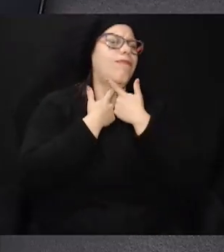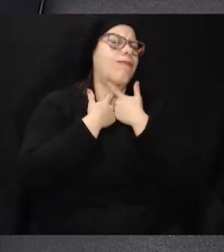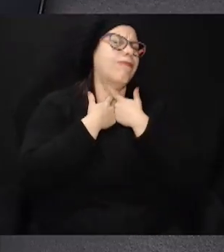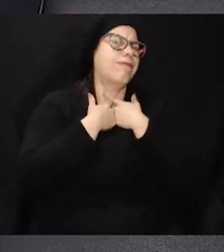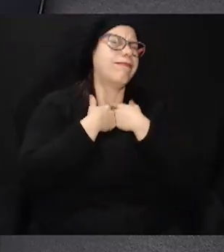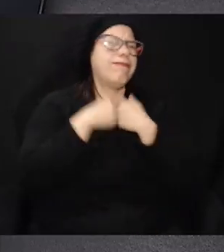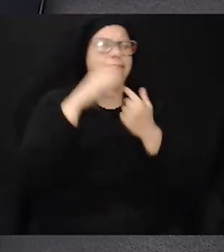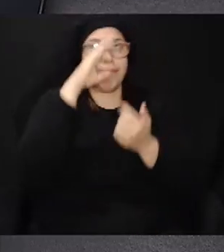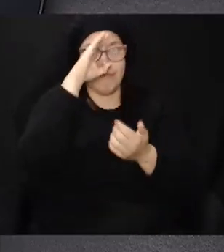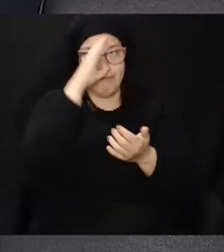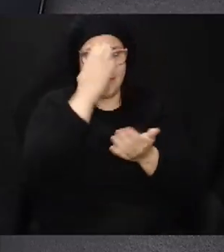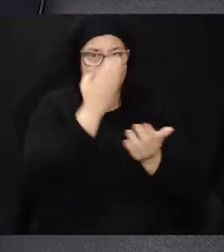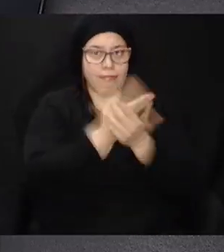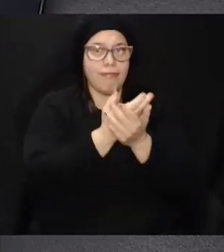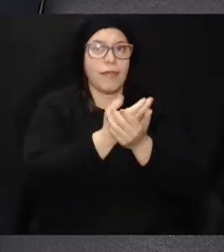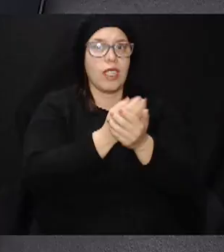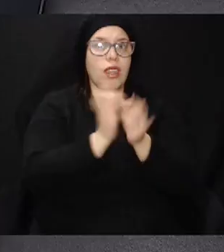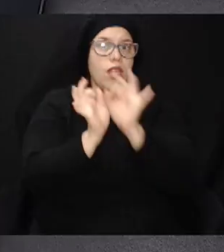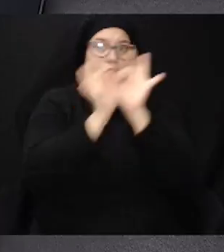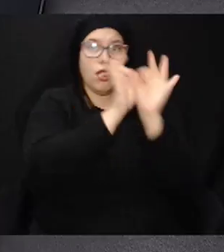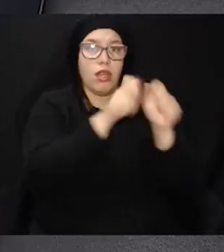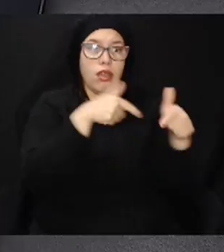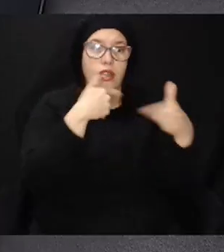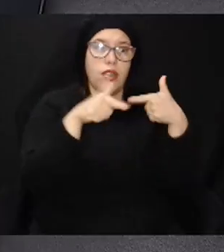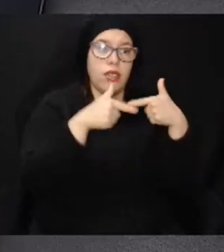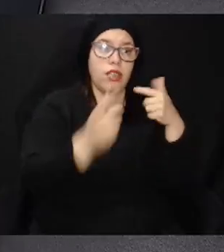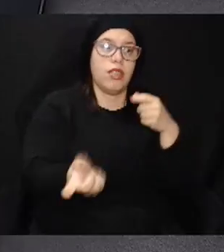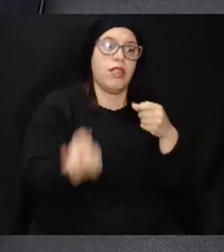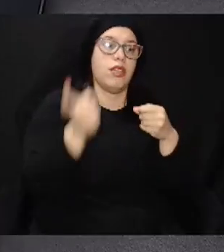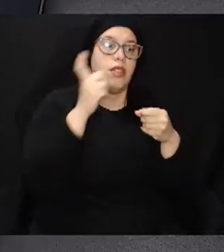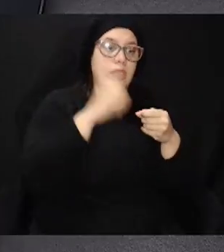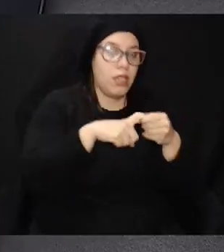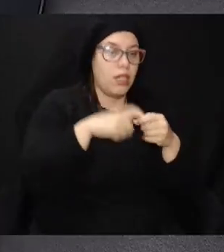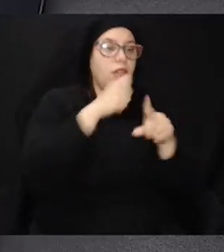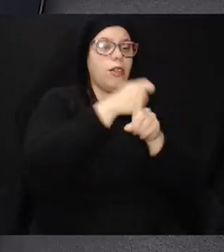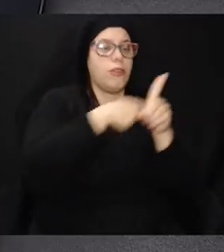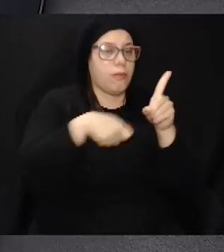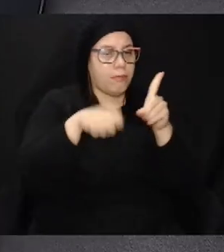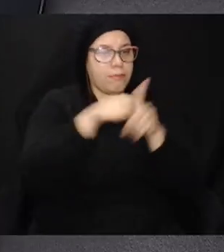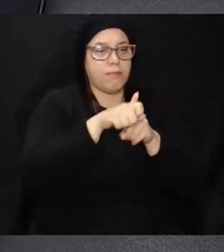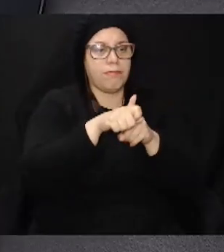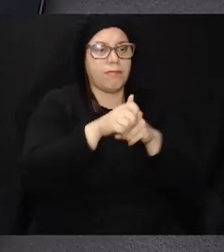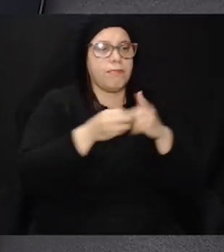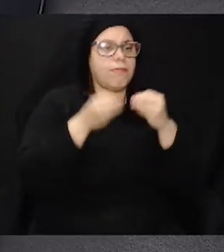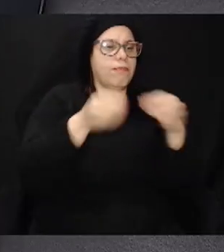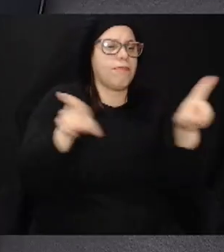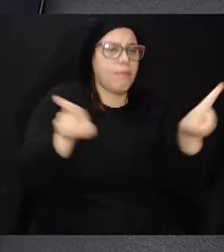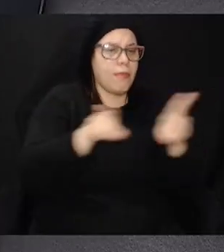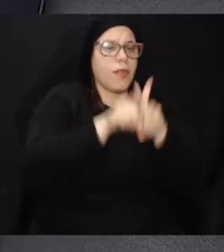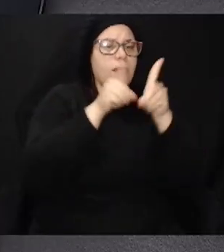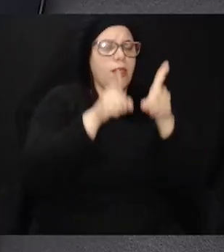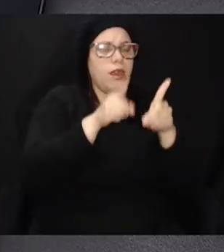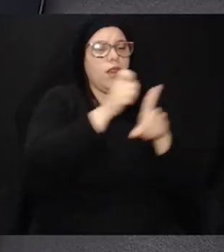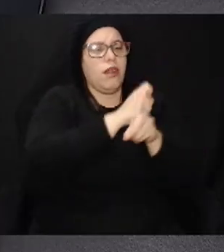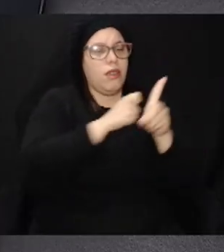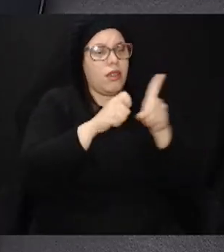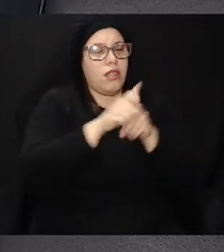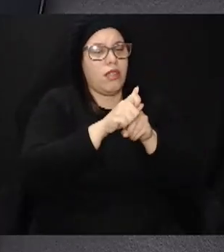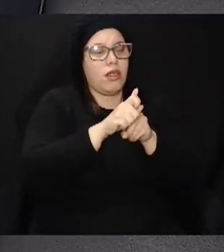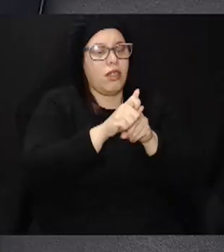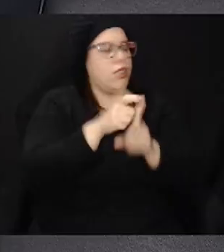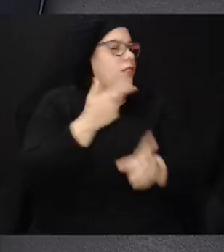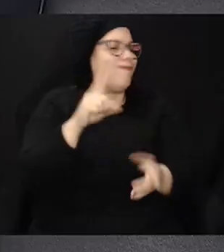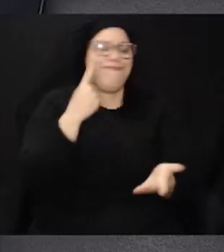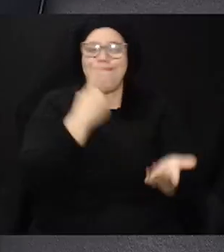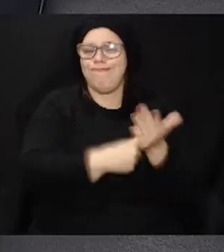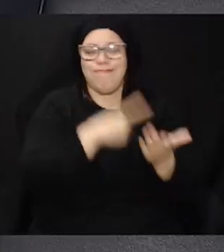confiamos, fizemos um plano de trabalho voltado para a sociedade, levando dignidade para a sociedade, e não cumpriram, não